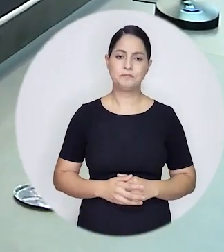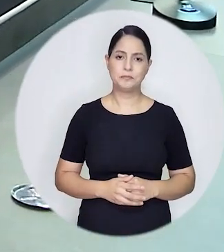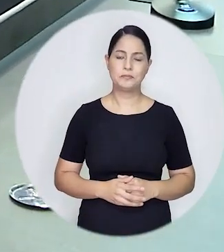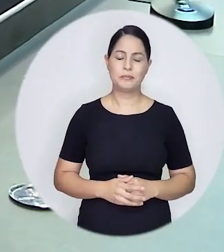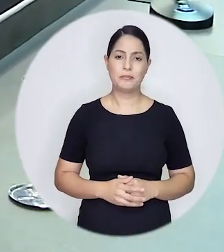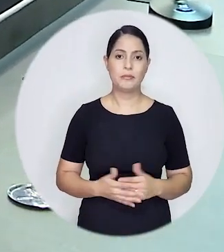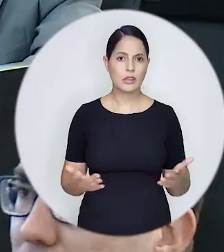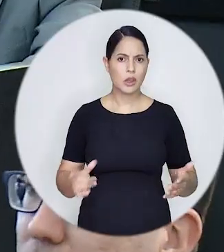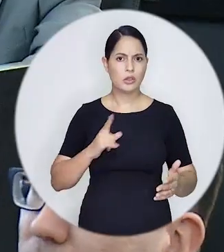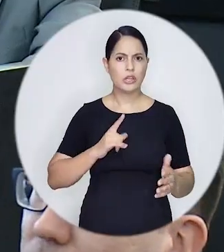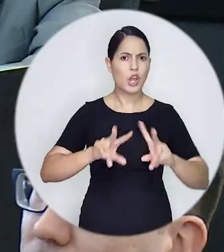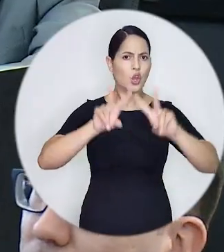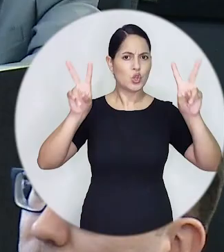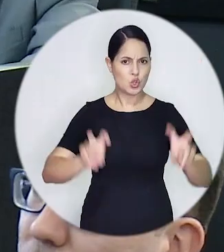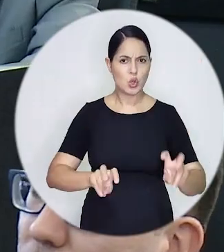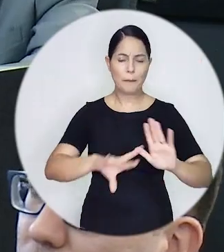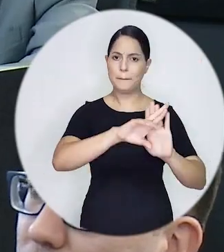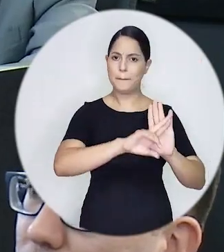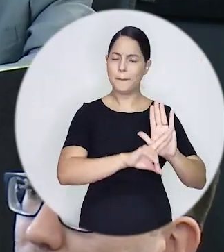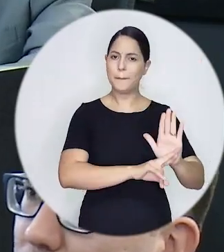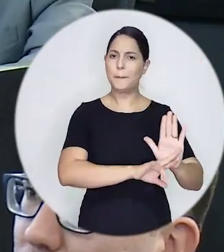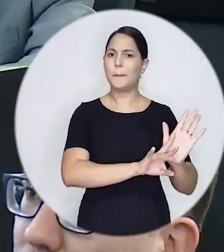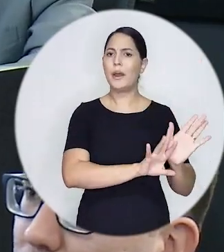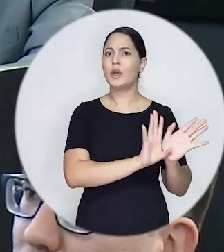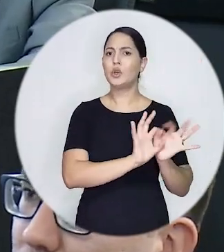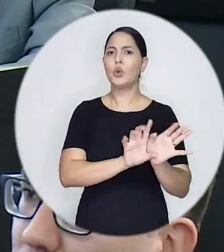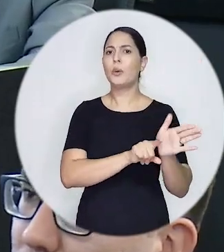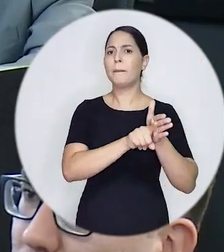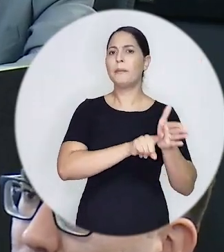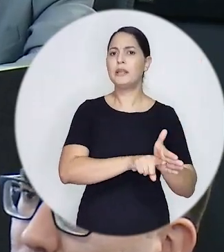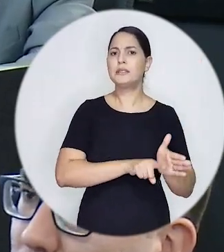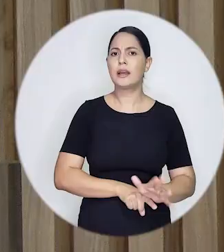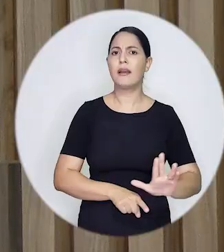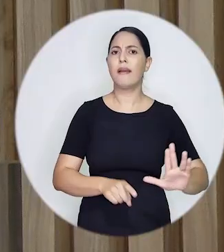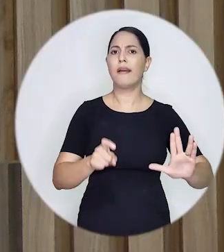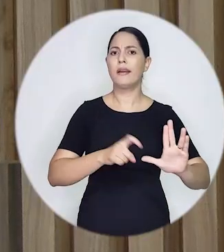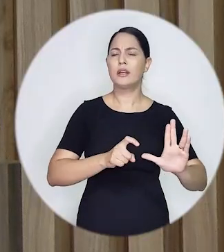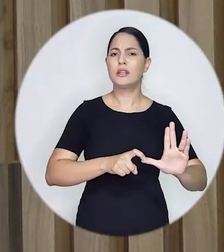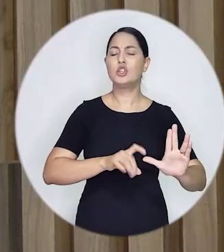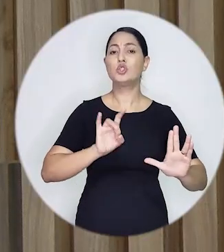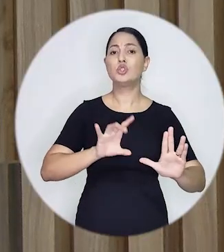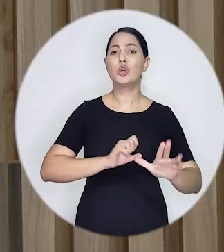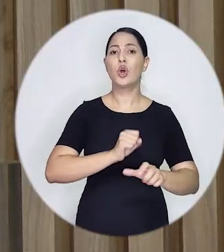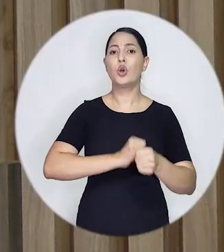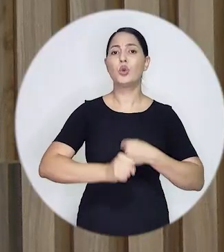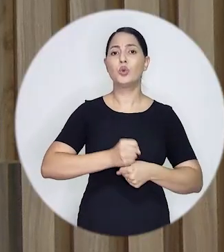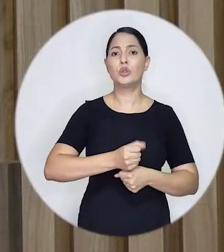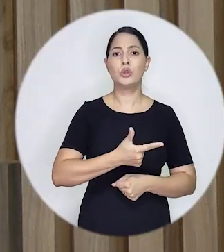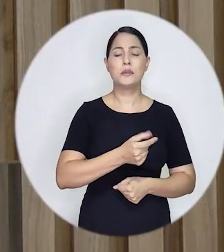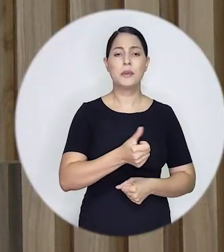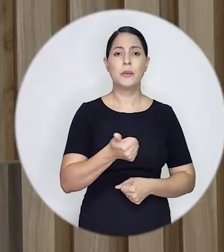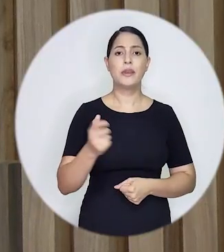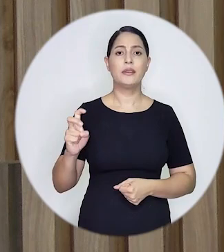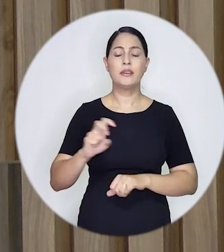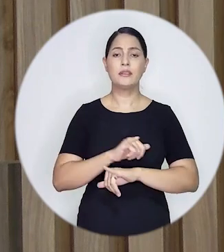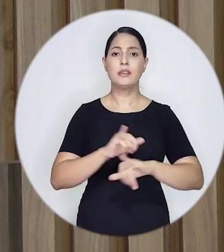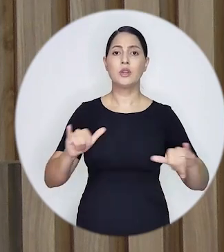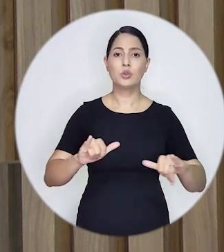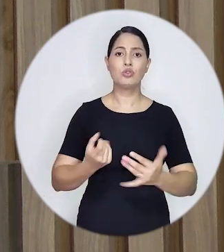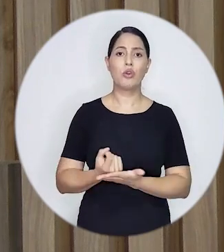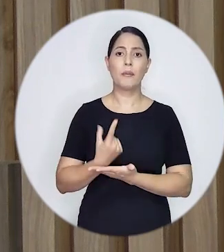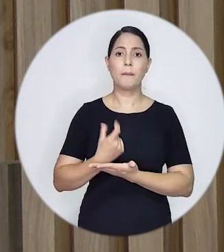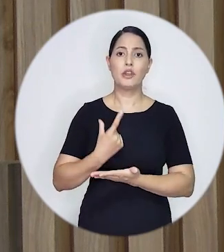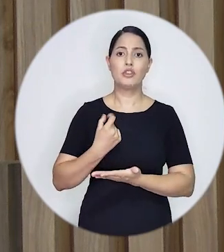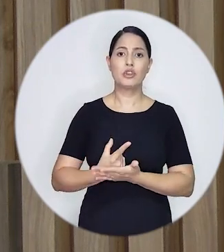sabem que, na jurisprudência brasileira, este é um tema particularmente incerto. Os jurisdicionados sofrem historicamente com a